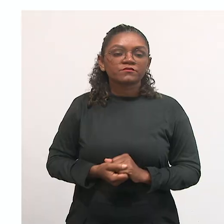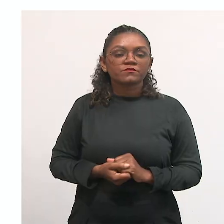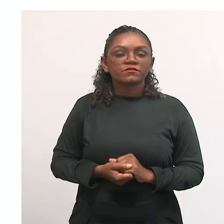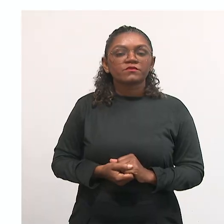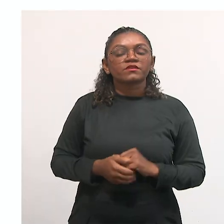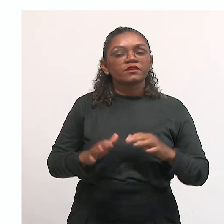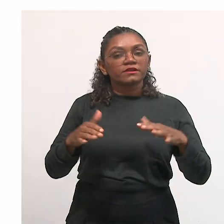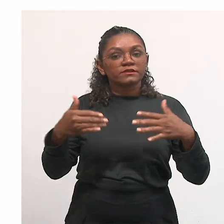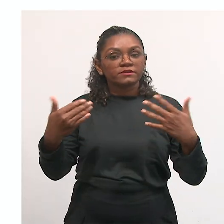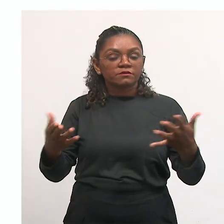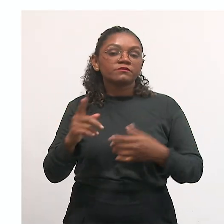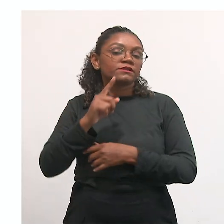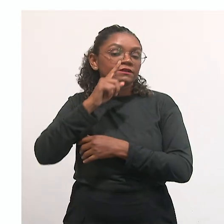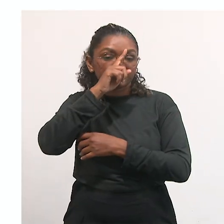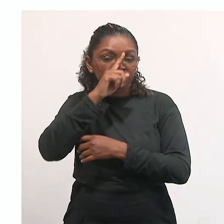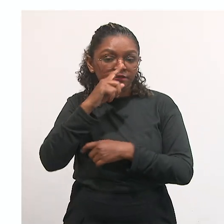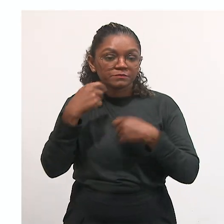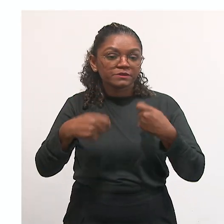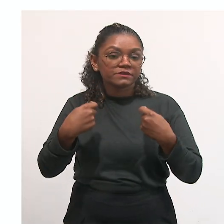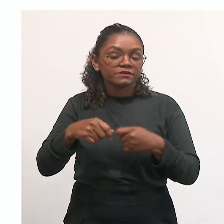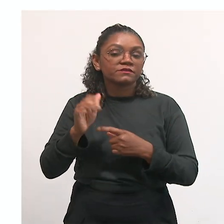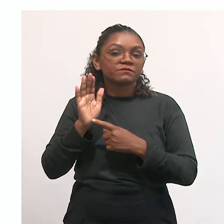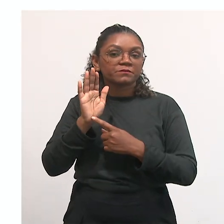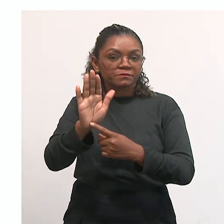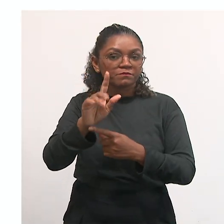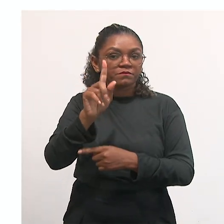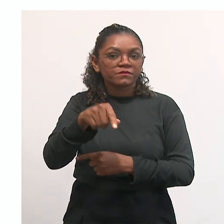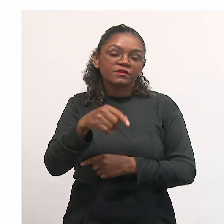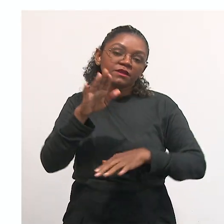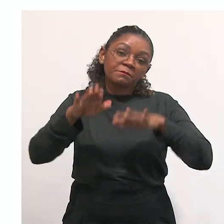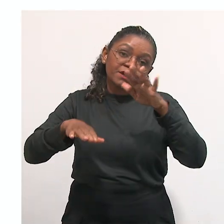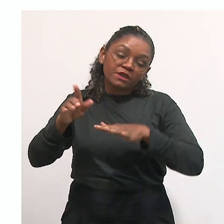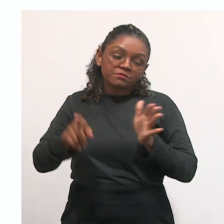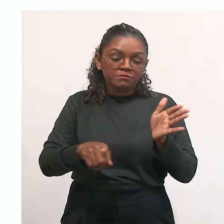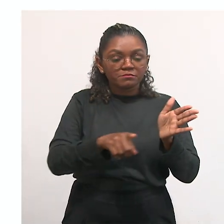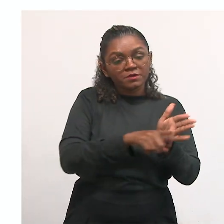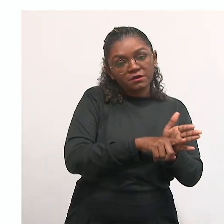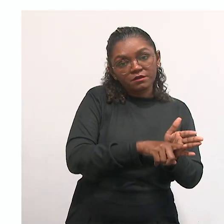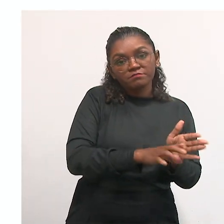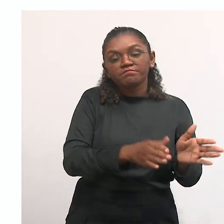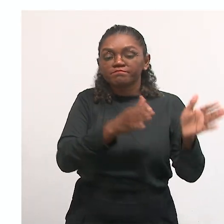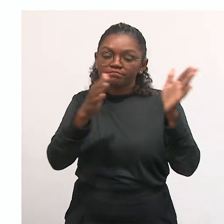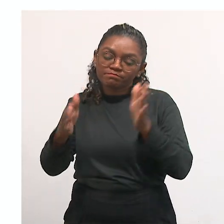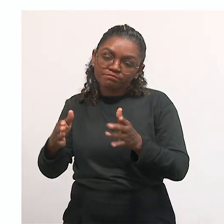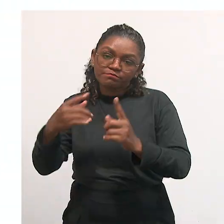importante que a gente destaque aqui que podem ser negativos ou então positivos, né? Os